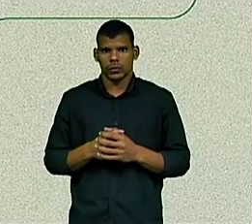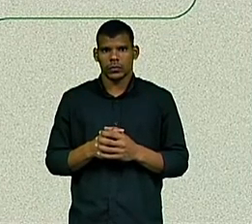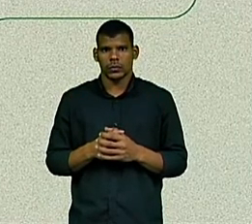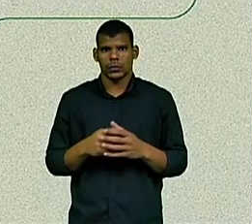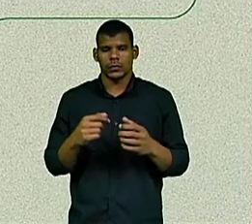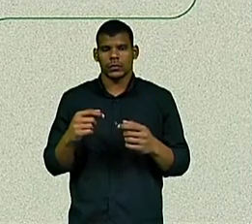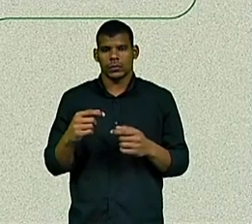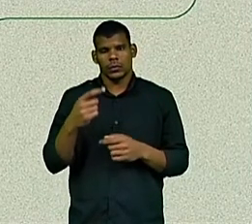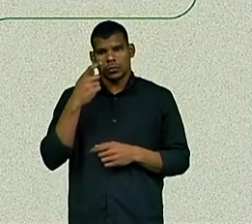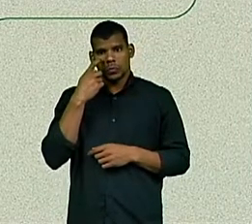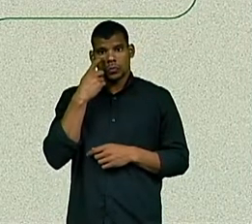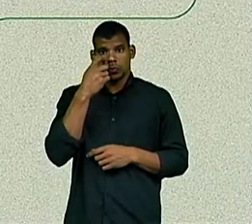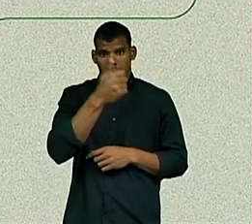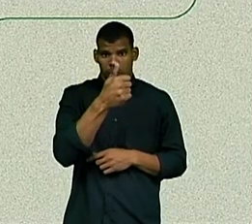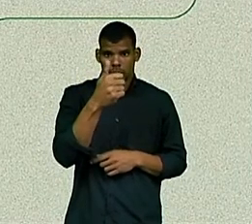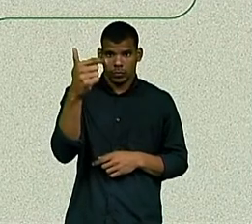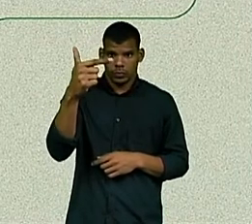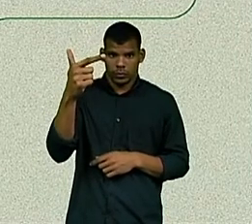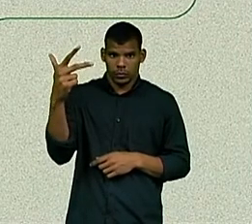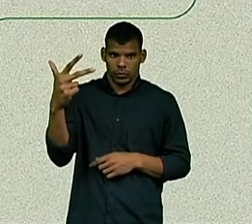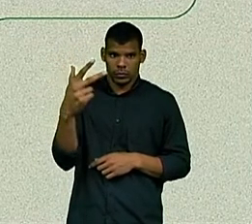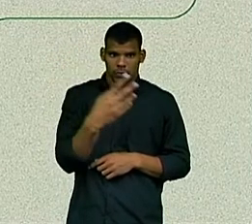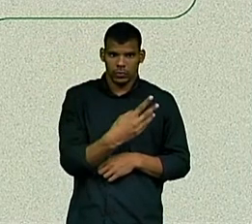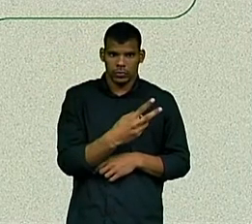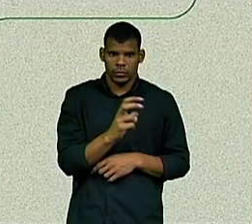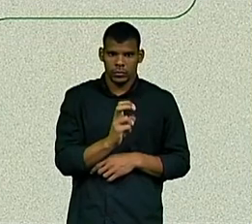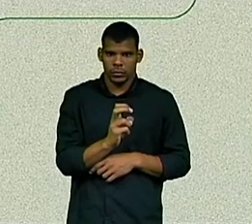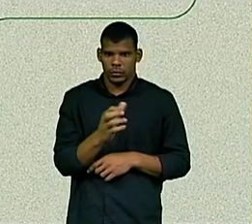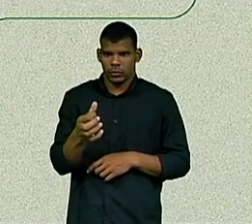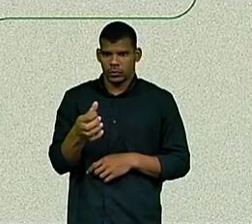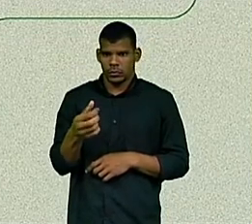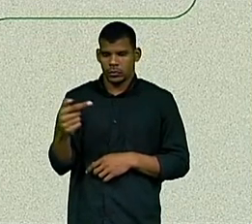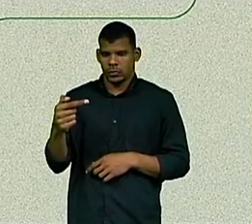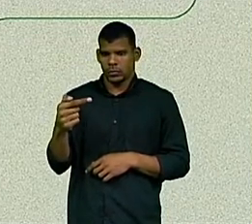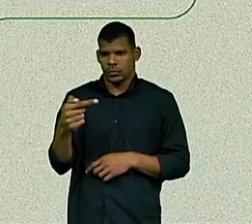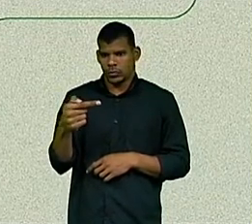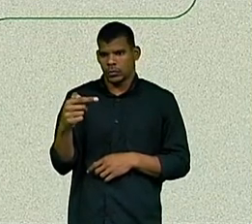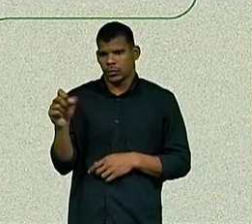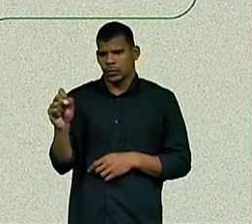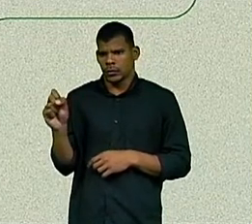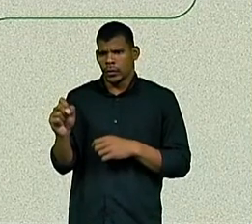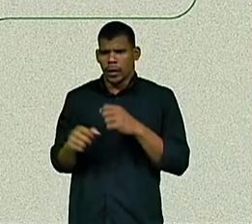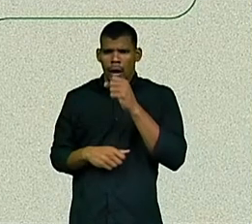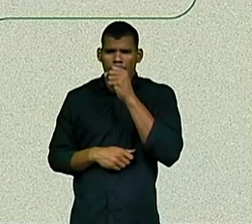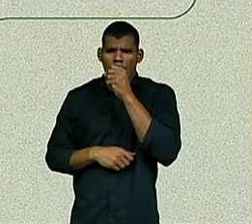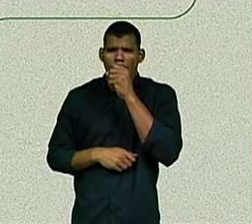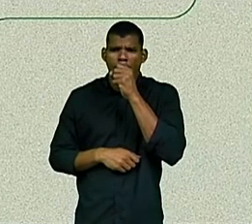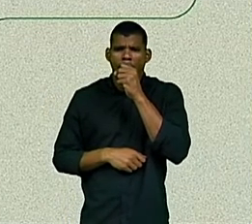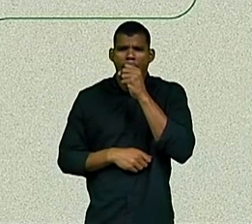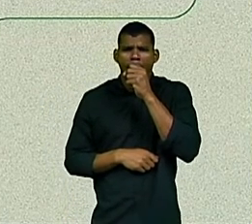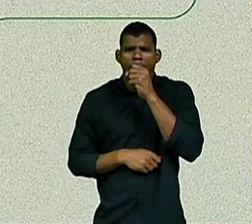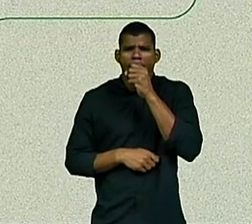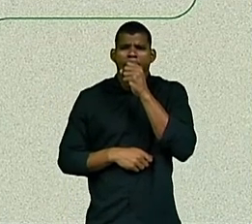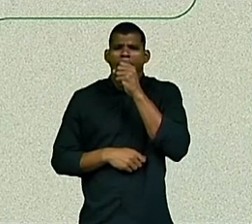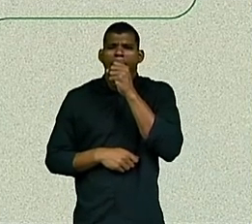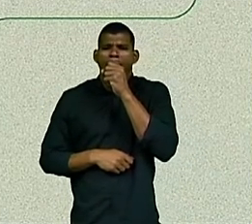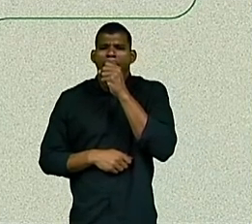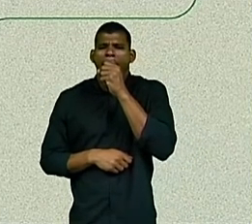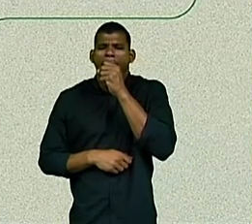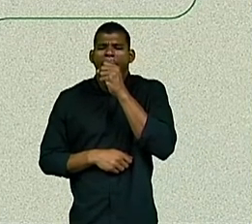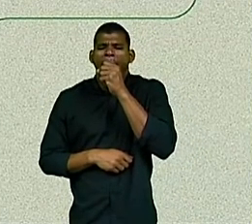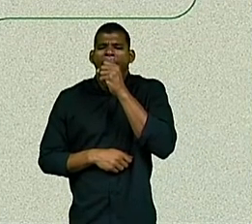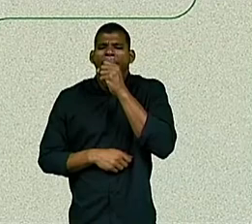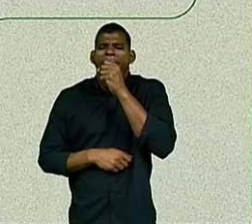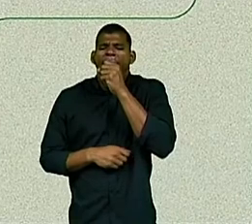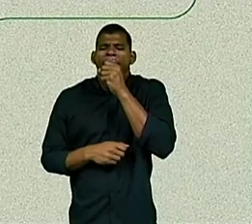Fernando Henrique Cardoso Lula Dilma e os dois últimos